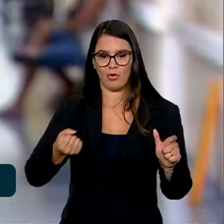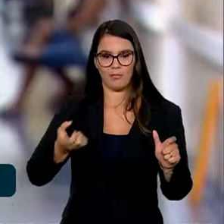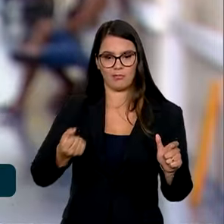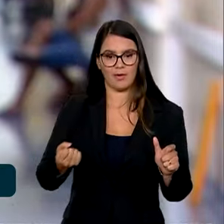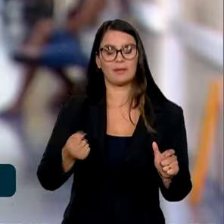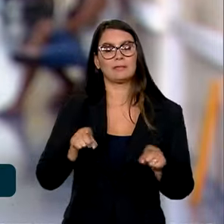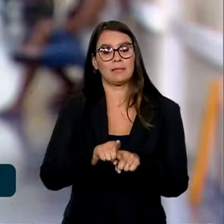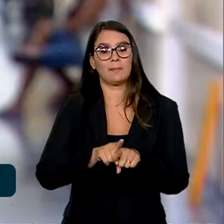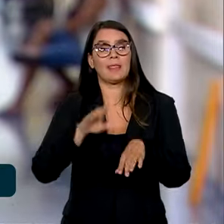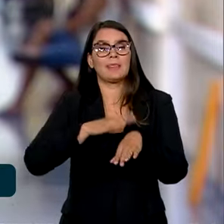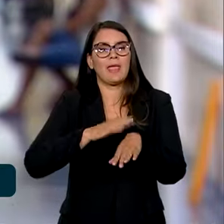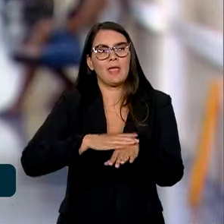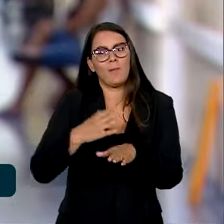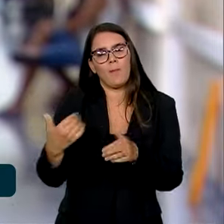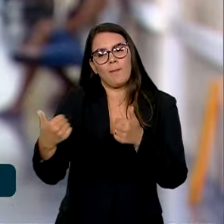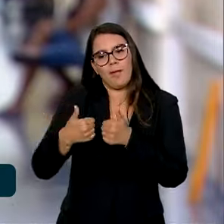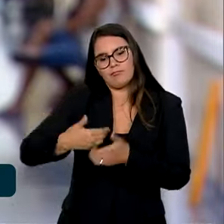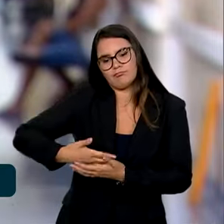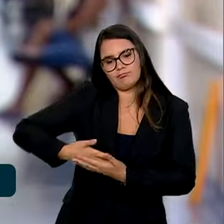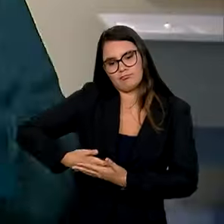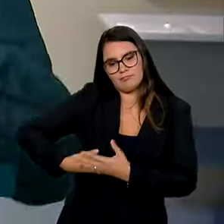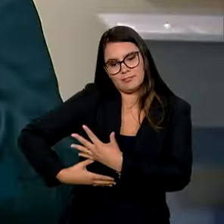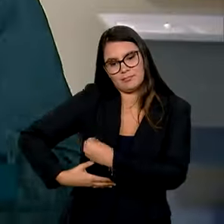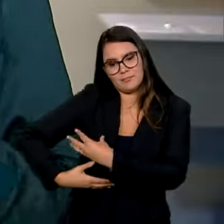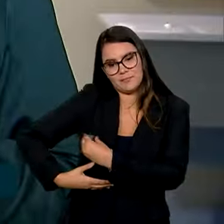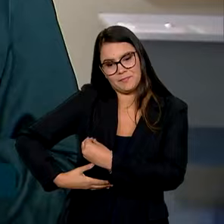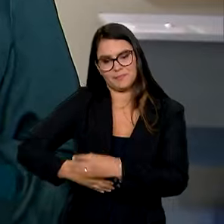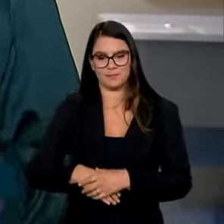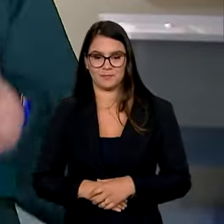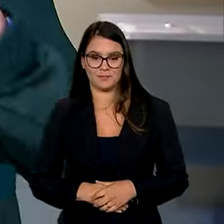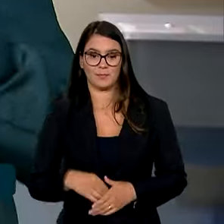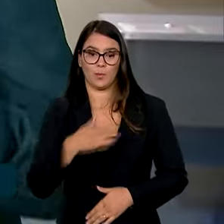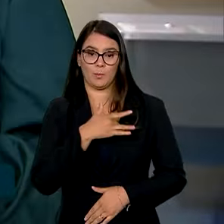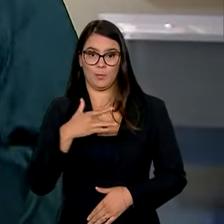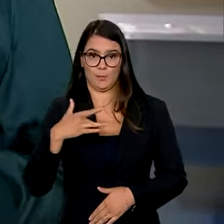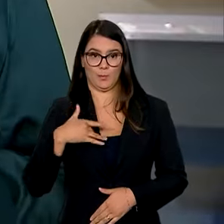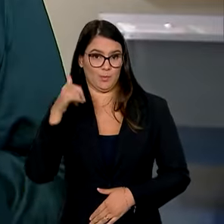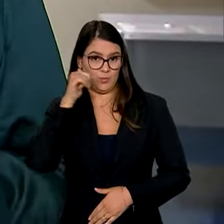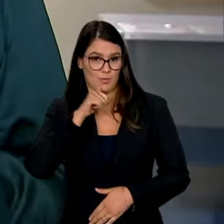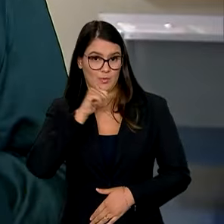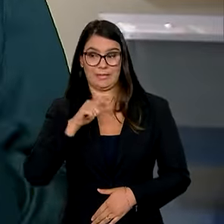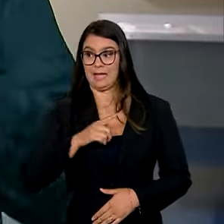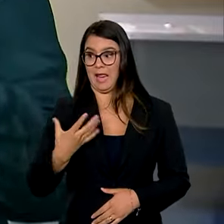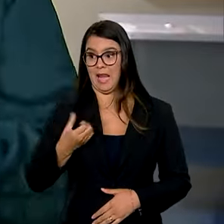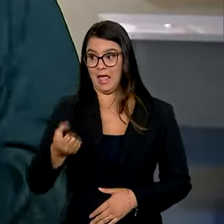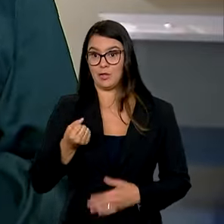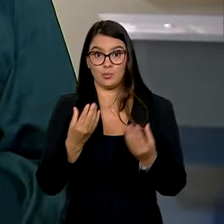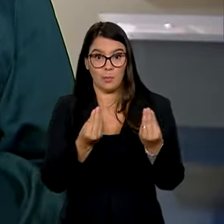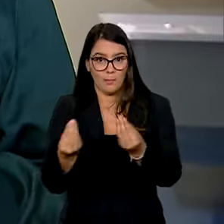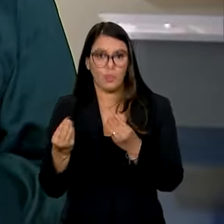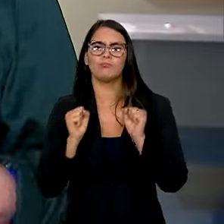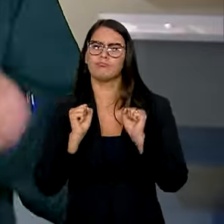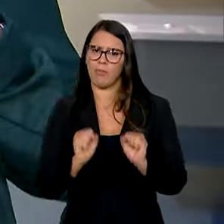o tempo de amamentação do filho da própria mulher. Toda mulher saudável que tem excedente na produção de leite pode ser